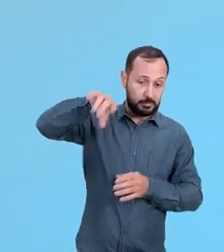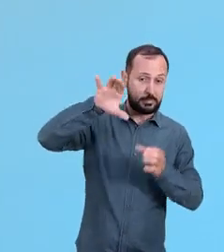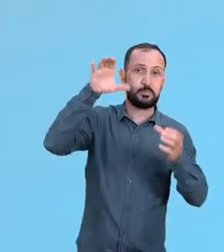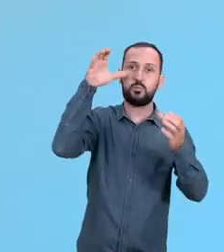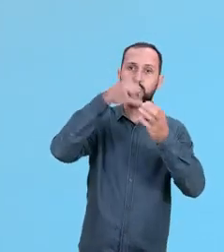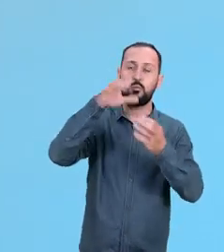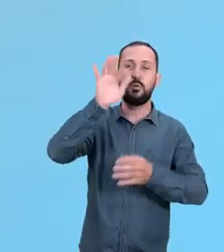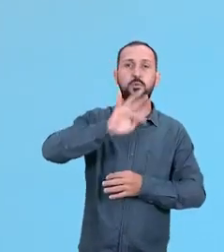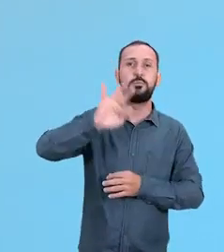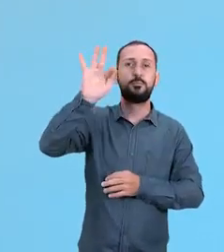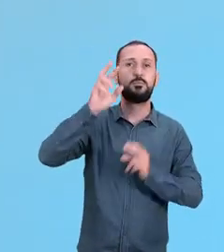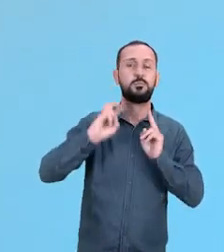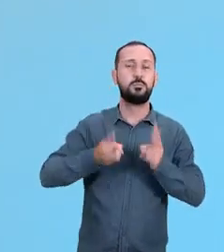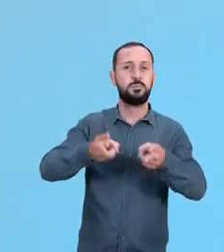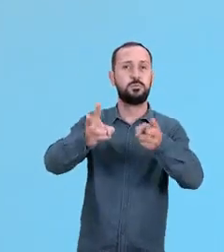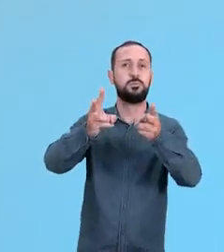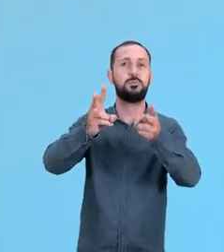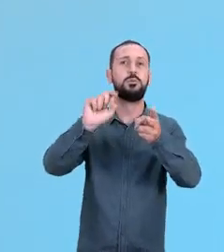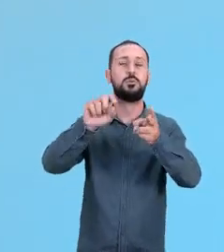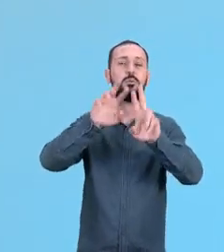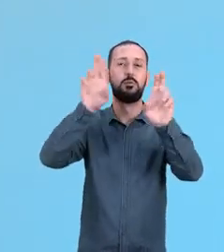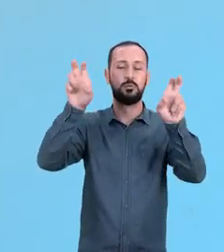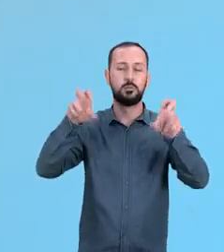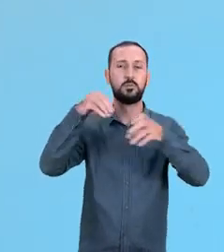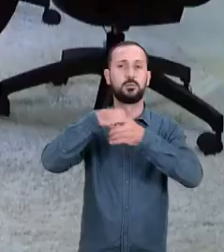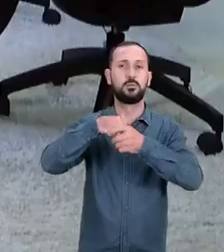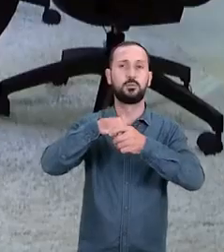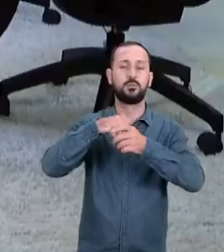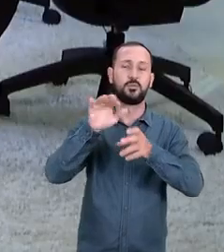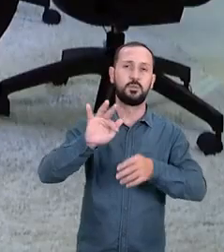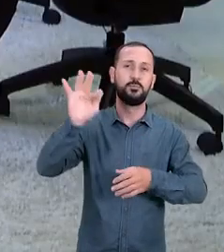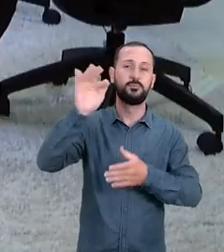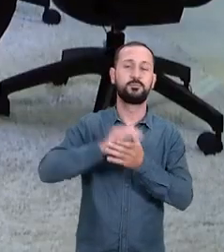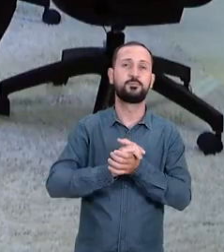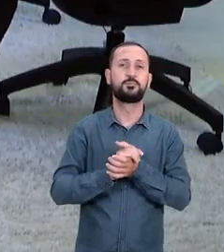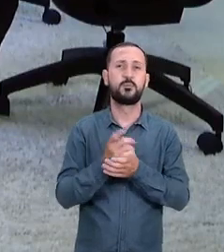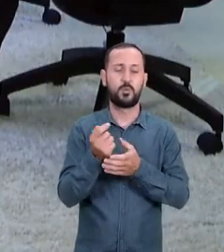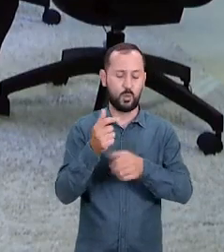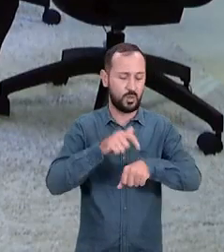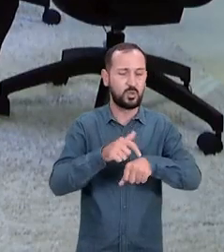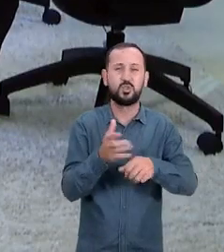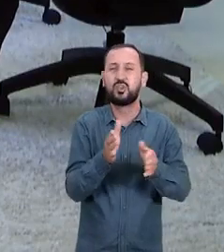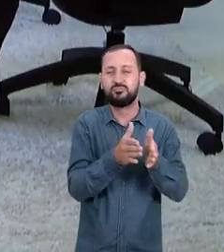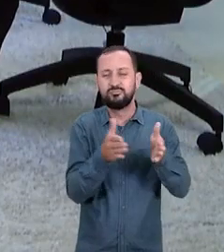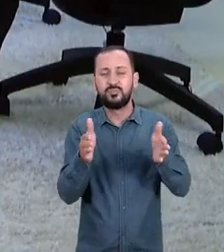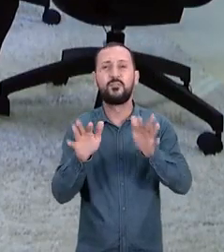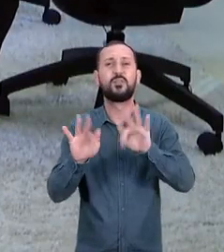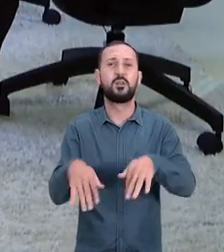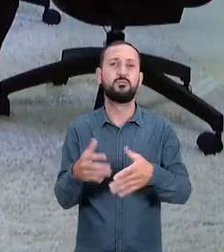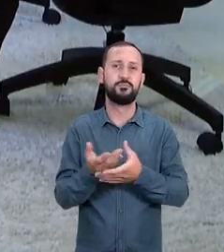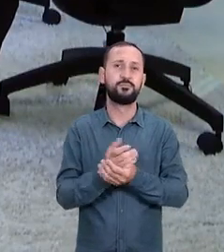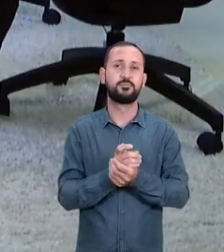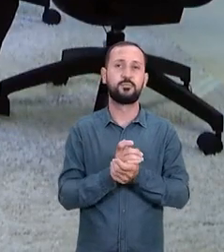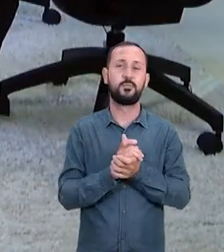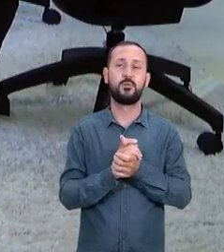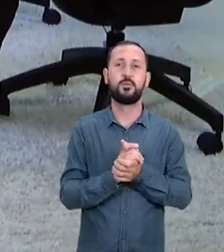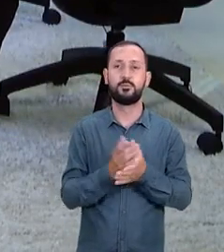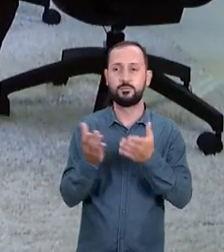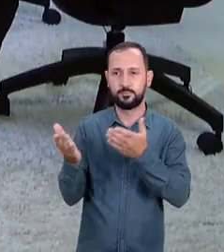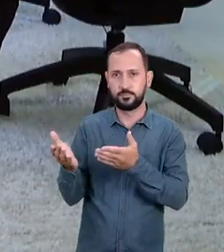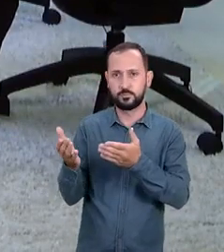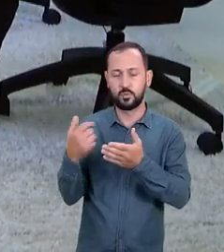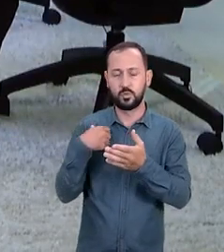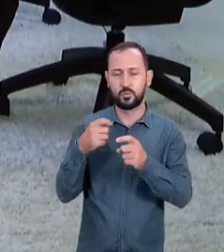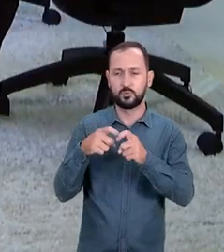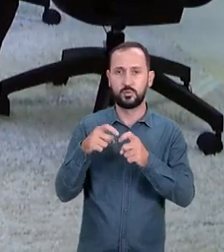possam dar continuidade na Câmara Federal. Estamos chegando no final do nosso programa. Sim. Gostaria de passar a palavra ao nosso